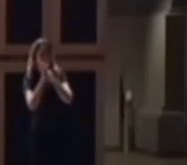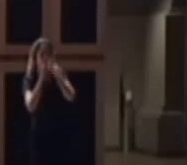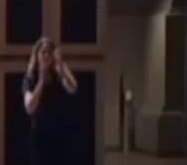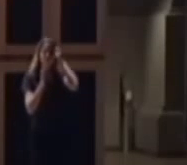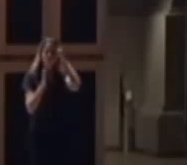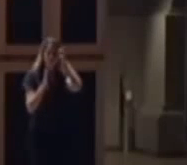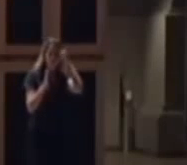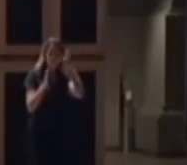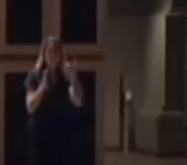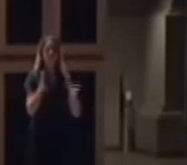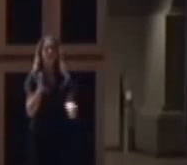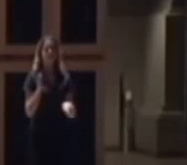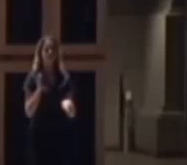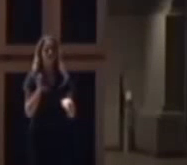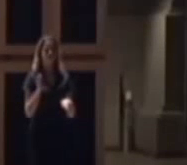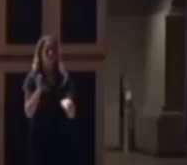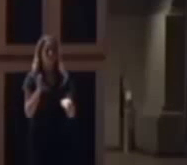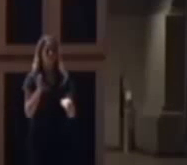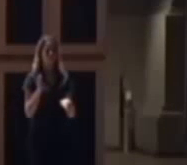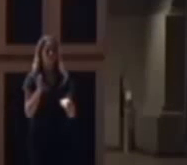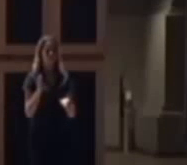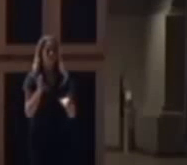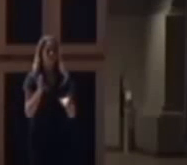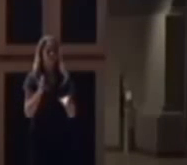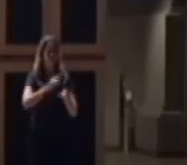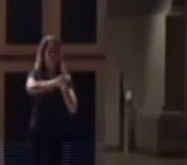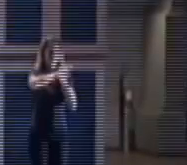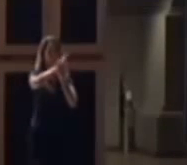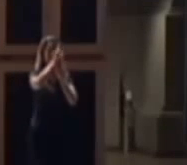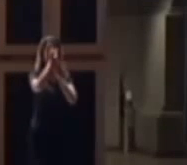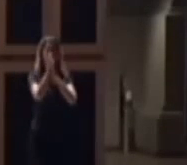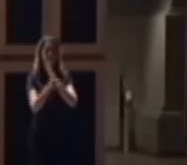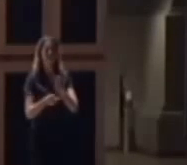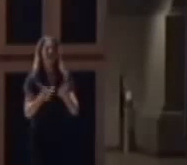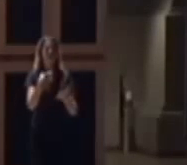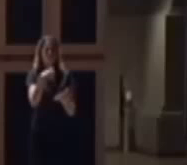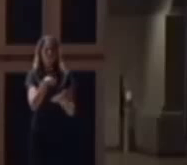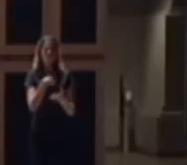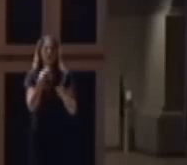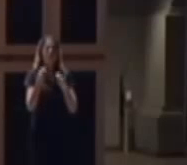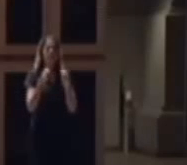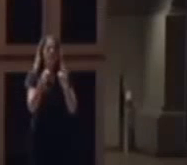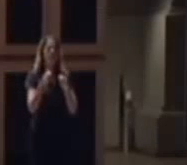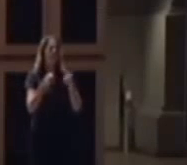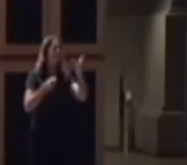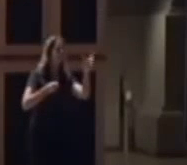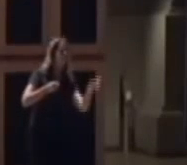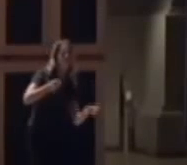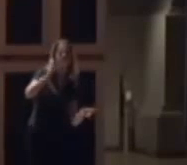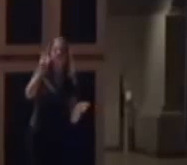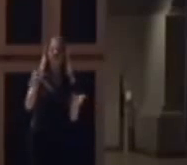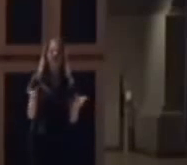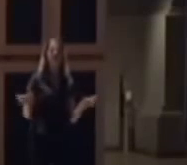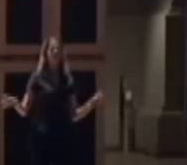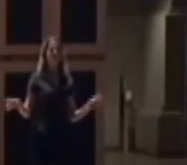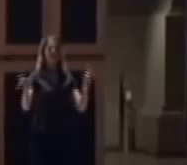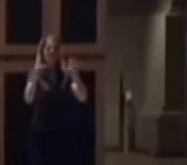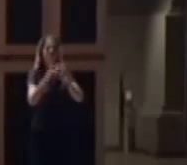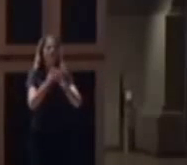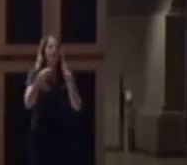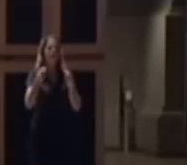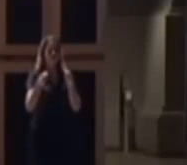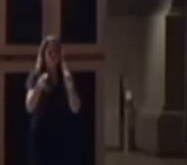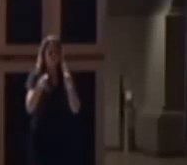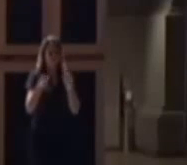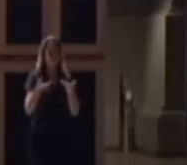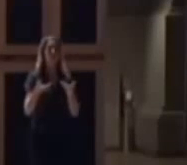cultura, em vários papéis, como atores, como protagonistas, como parceiros, mas também